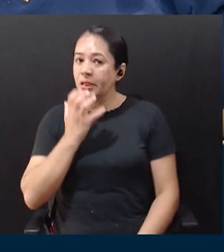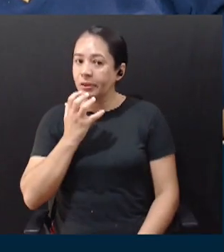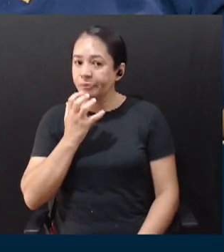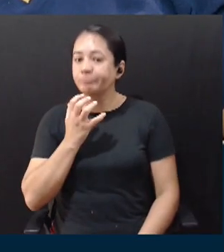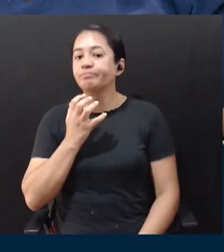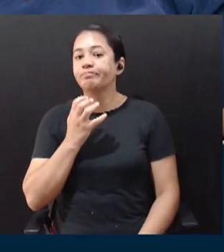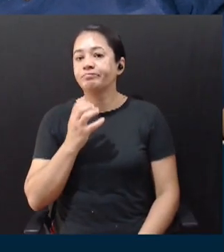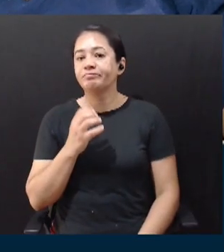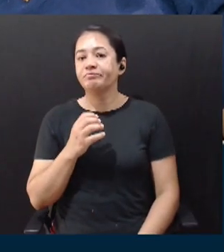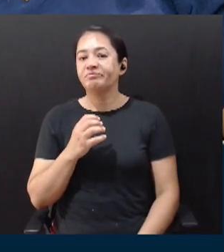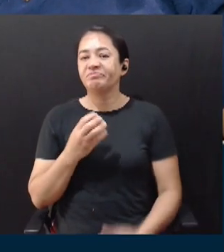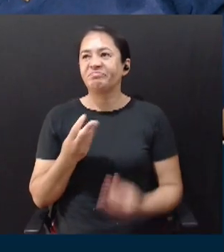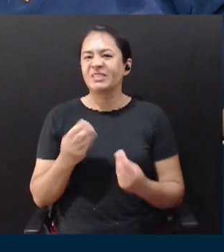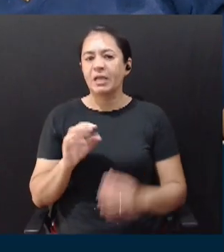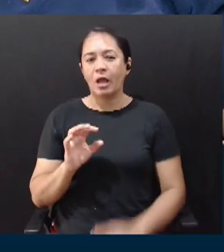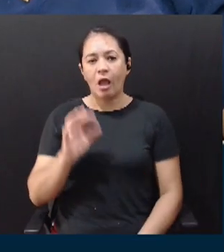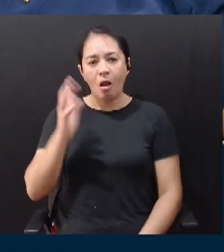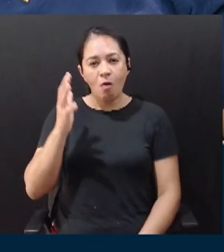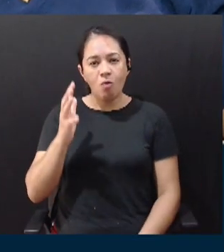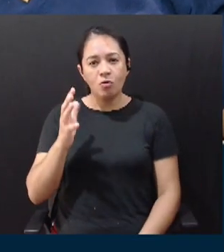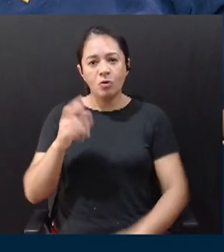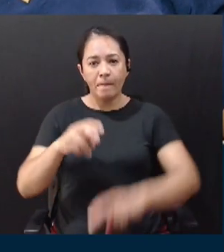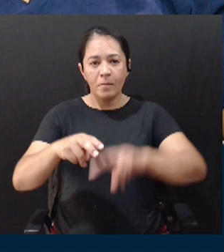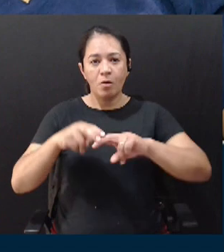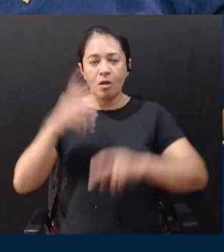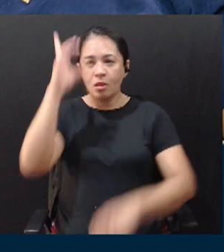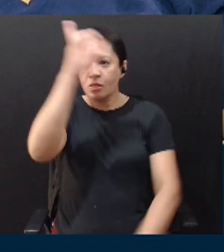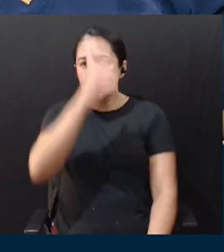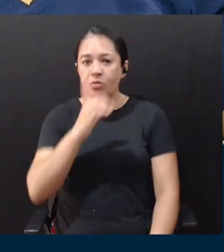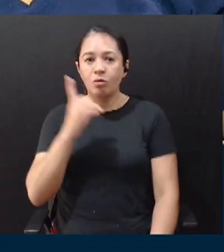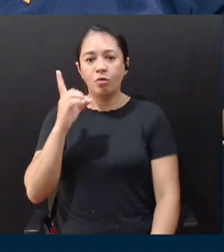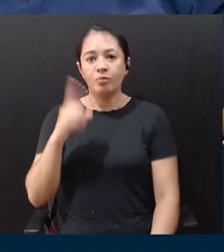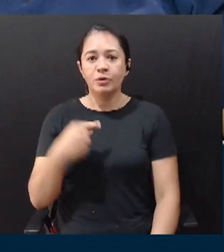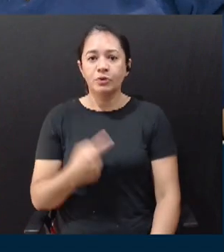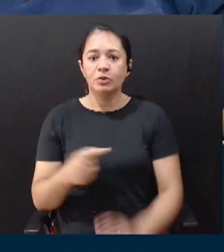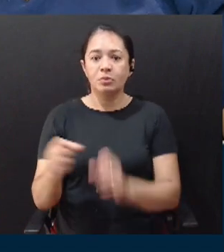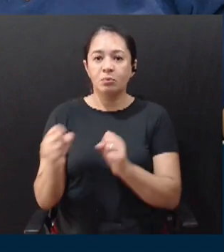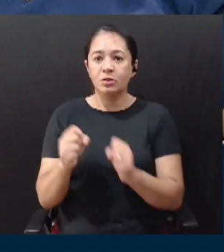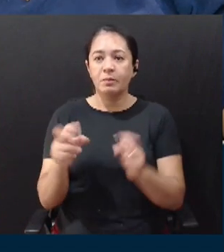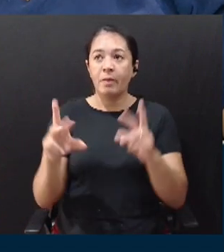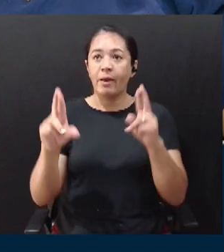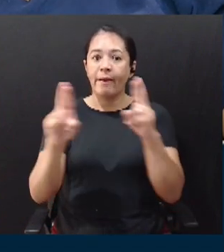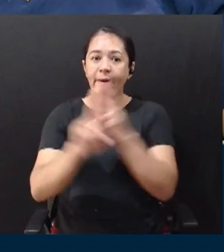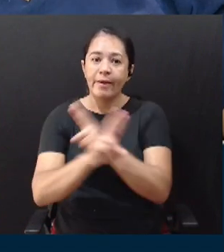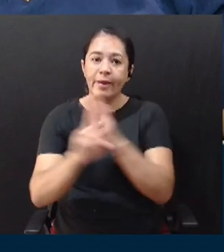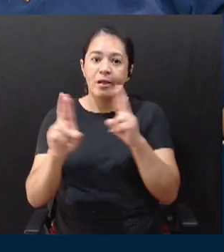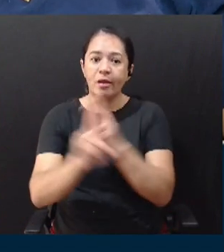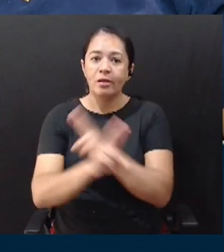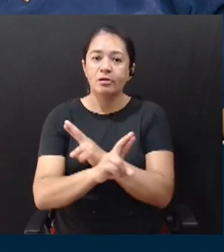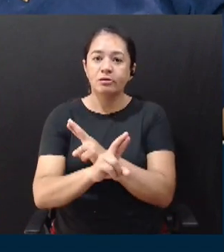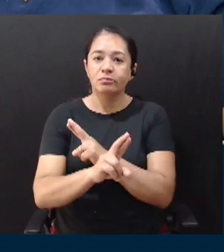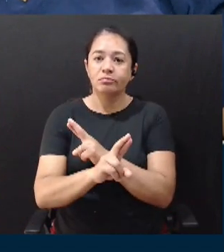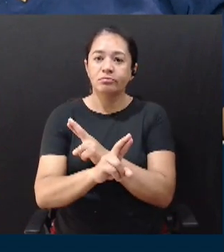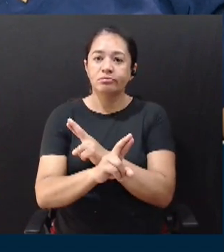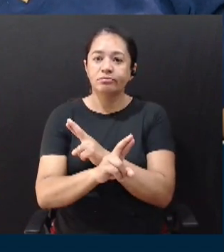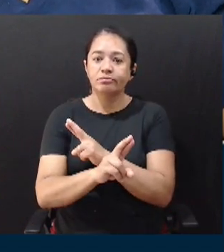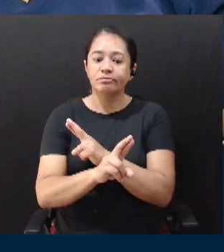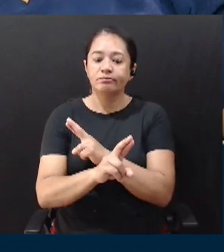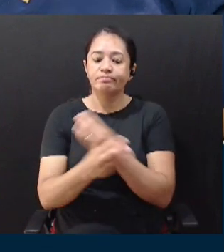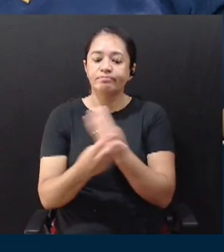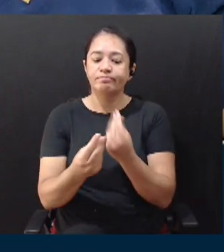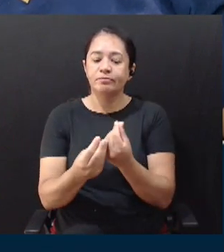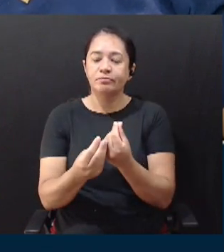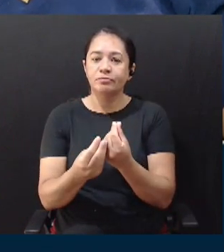que acontece, no domingo, né. A gente pode relacionar até, com um